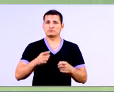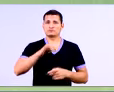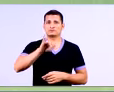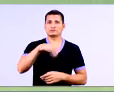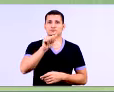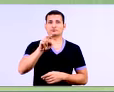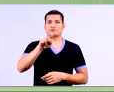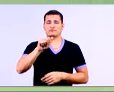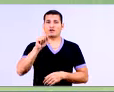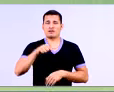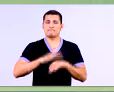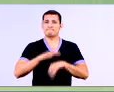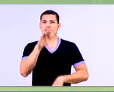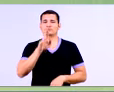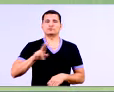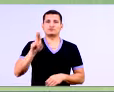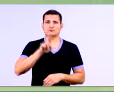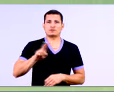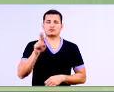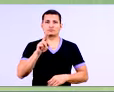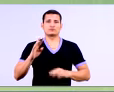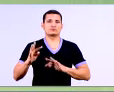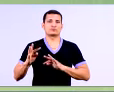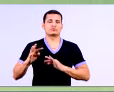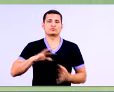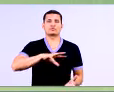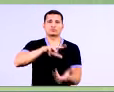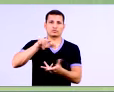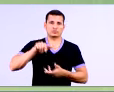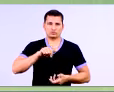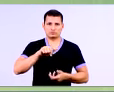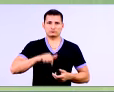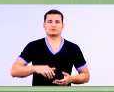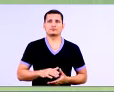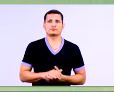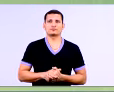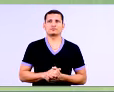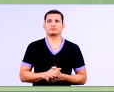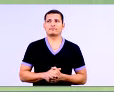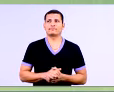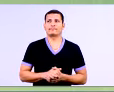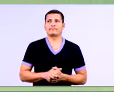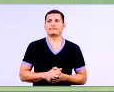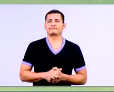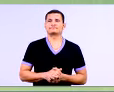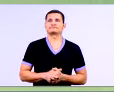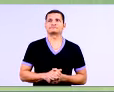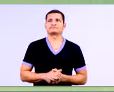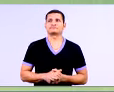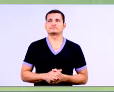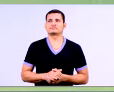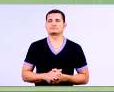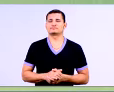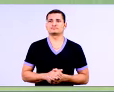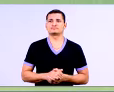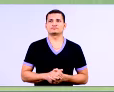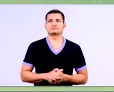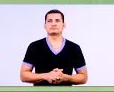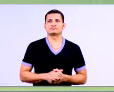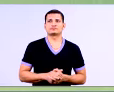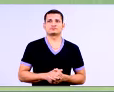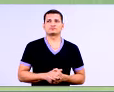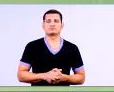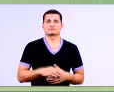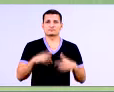linguagem mais utilizada no mundo atualmente para este fim, ok? O lado do cliente. E